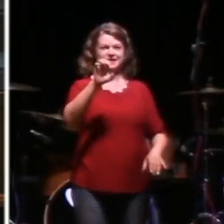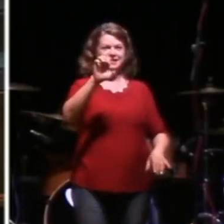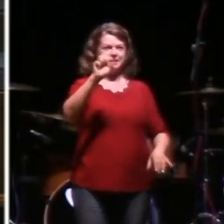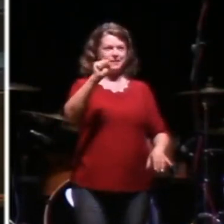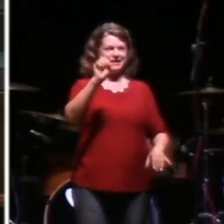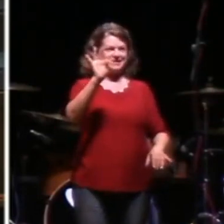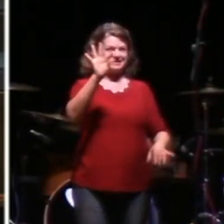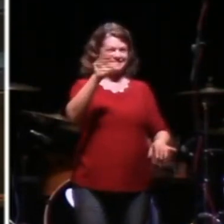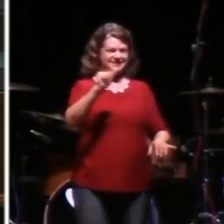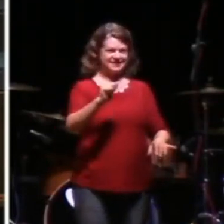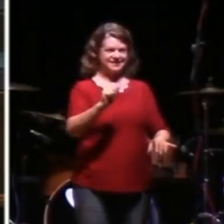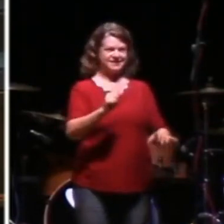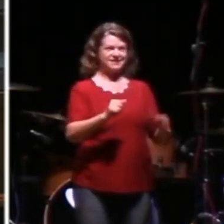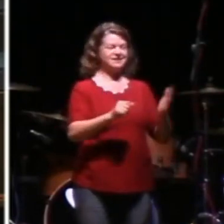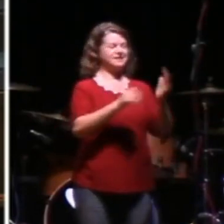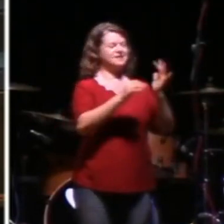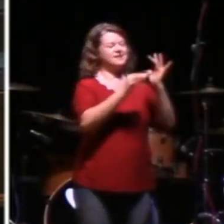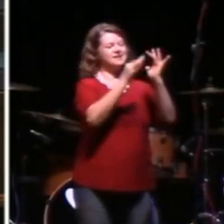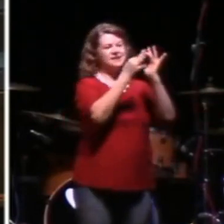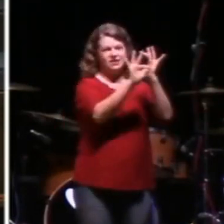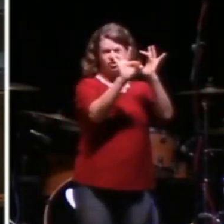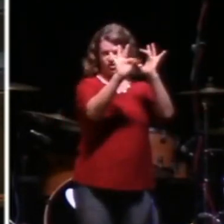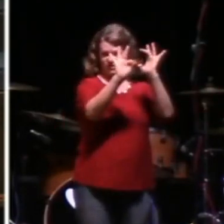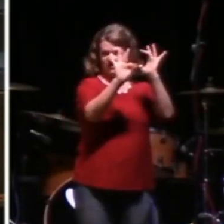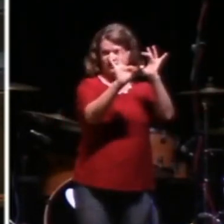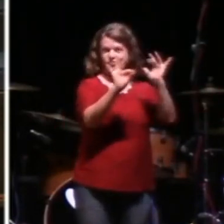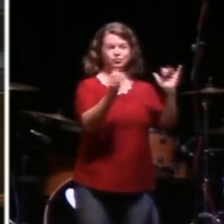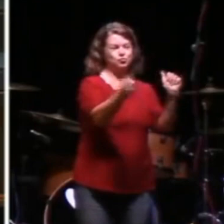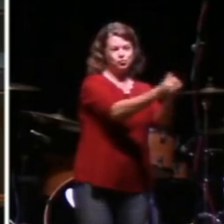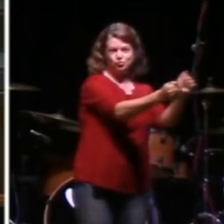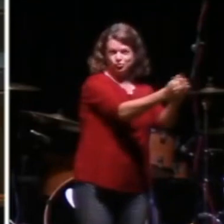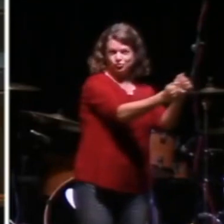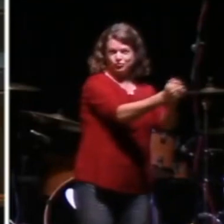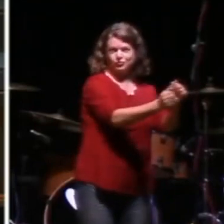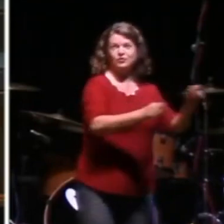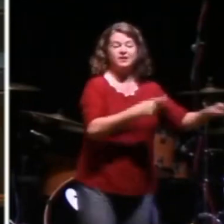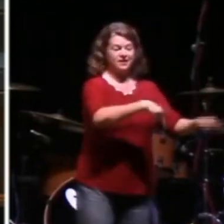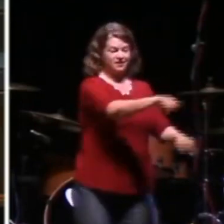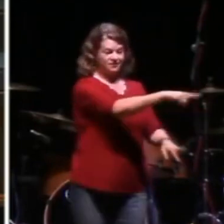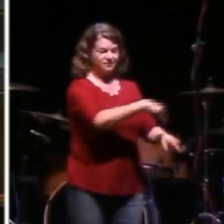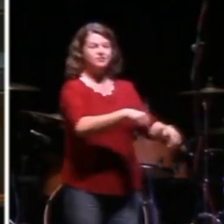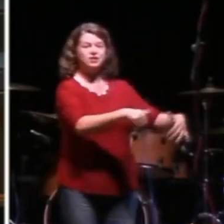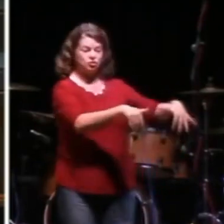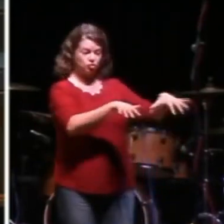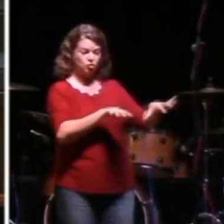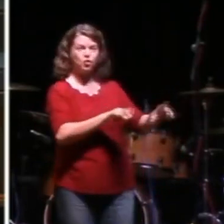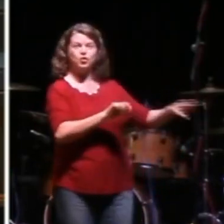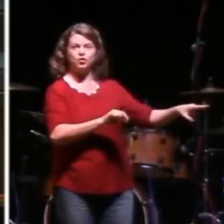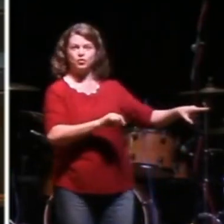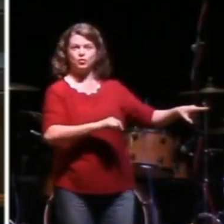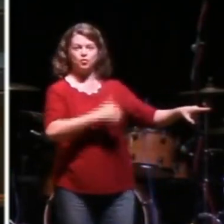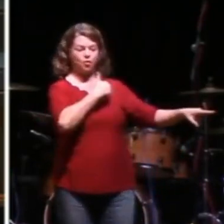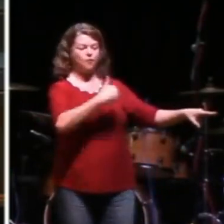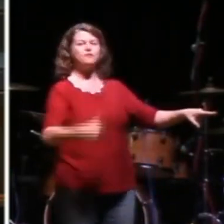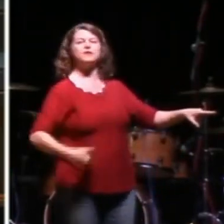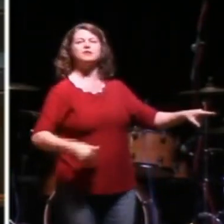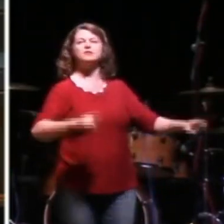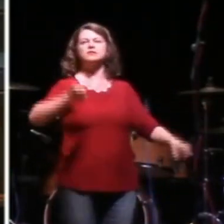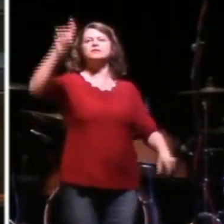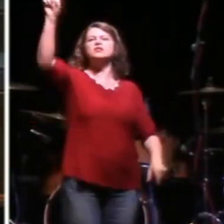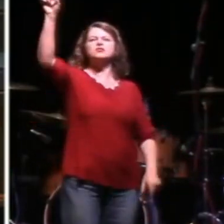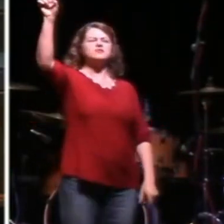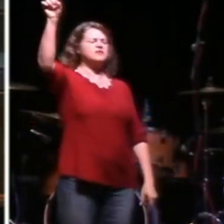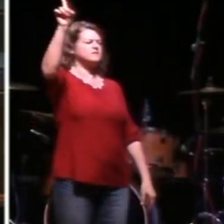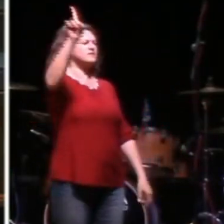falso profeta eo anticristo ela vai ter um trono governo tá entendendo e deus vai ter shibara tar